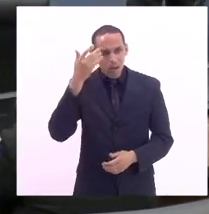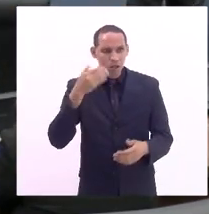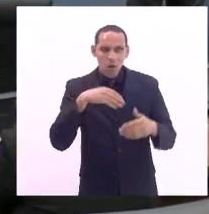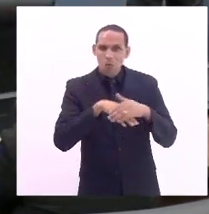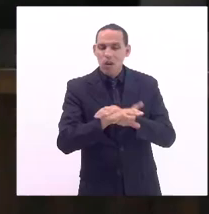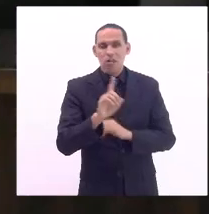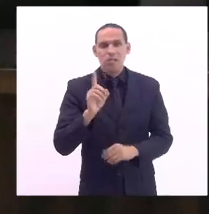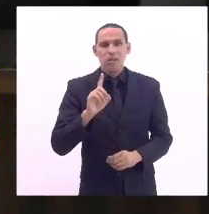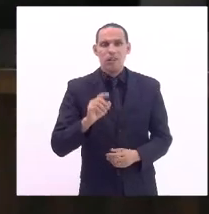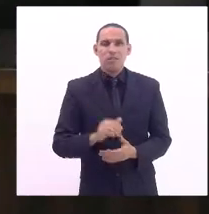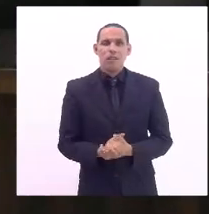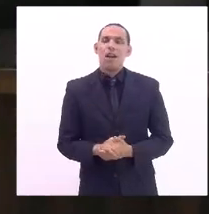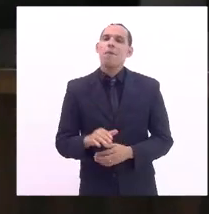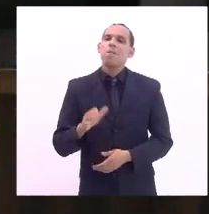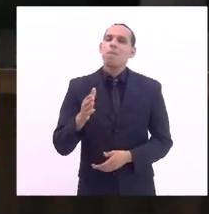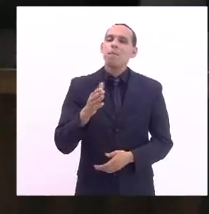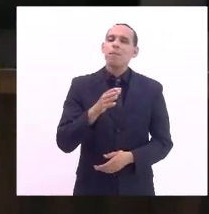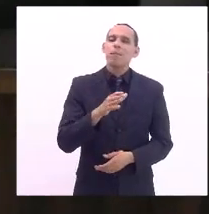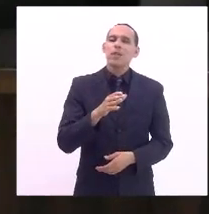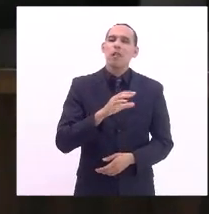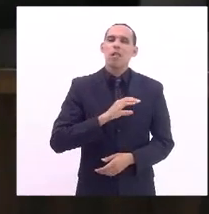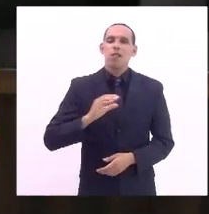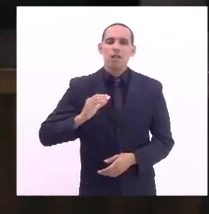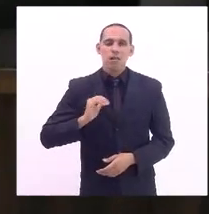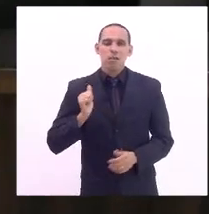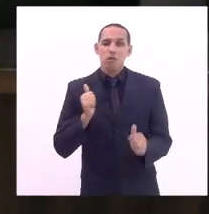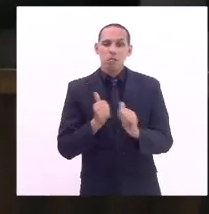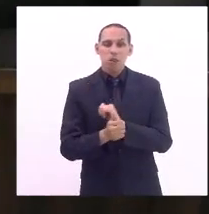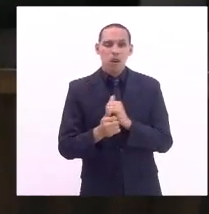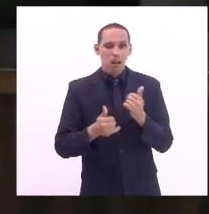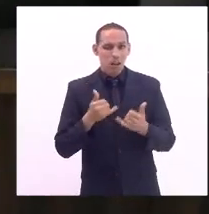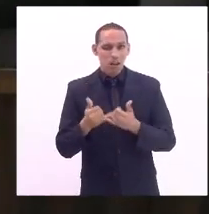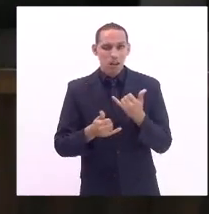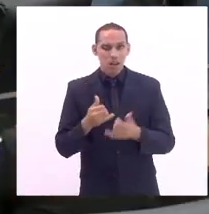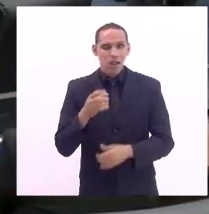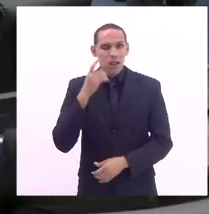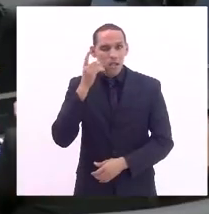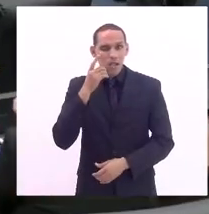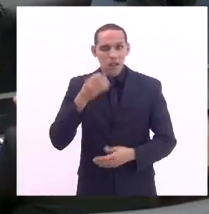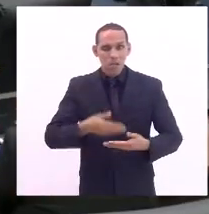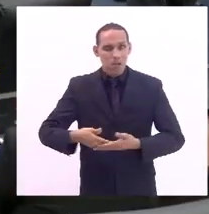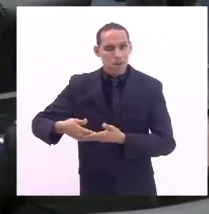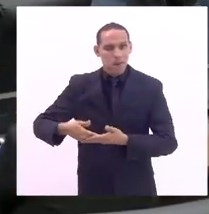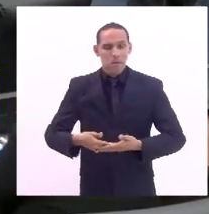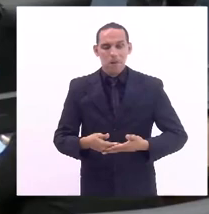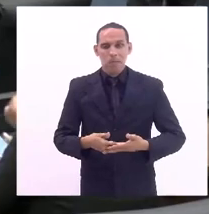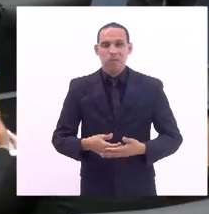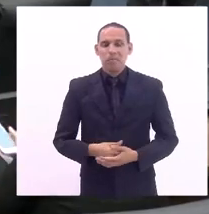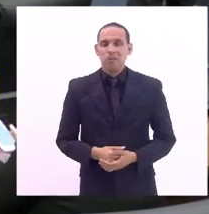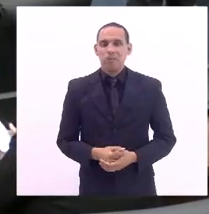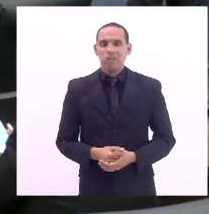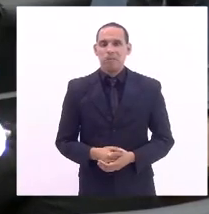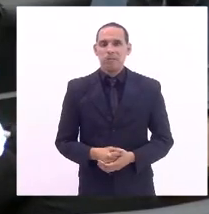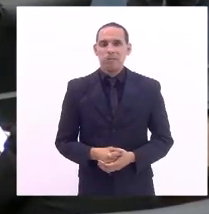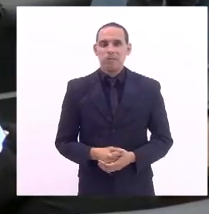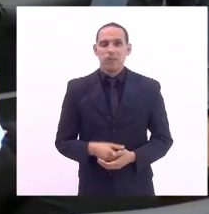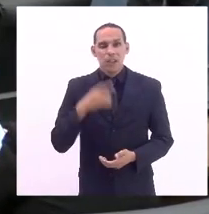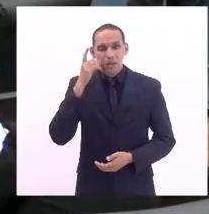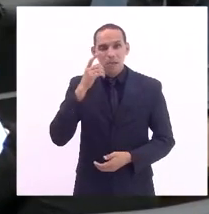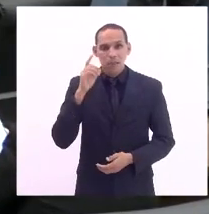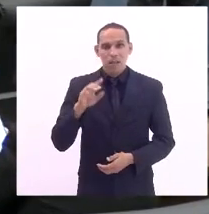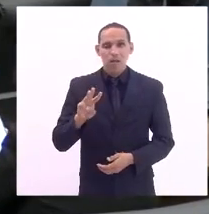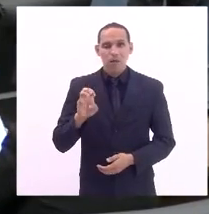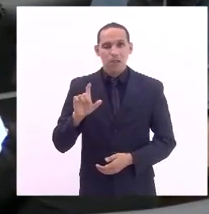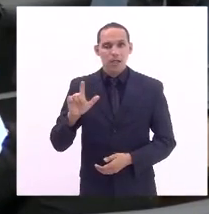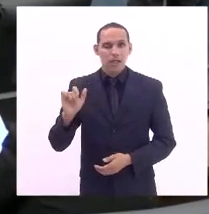Pela Comissão de Esporte, Lazer, deputado Bebeto. Deputado Bebeto. Deputado Wellington